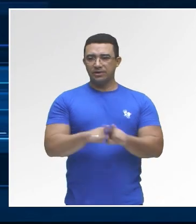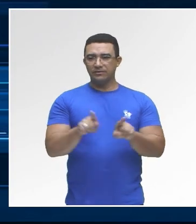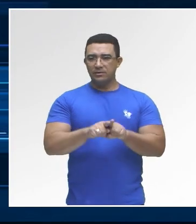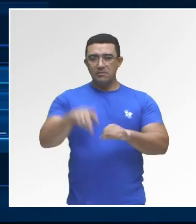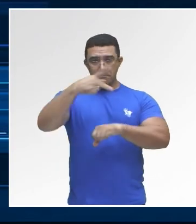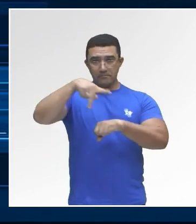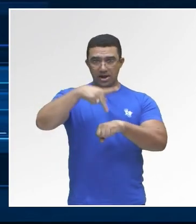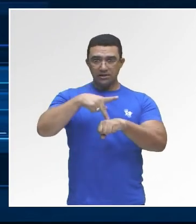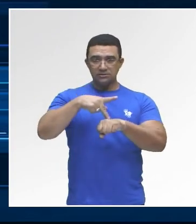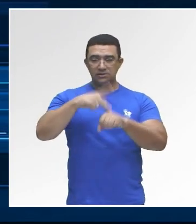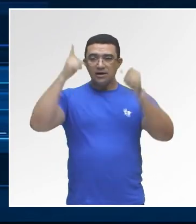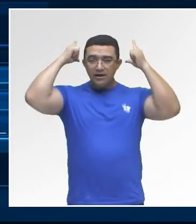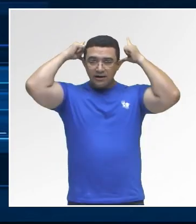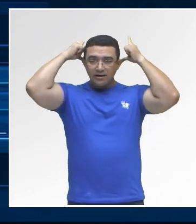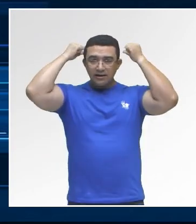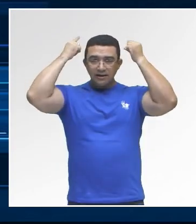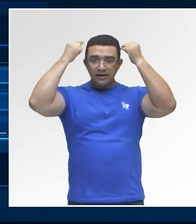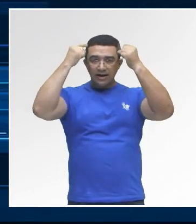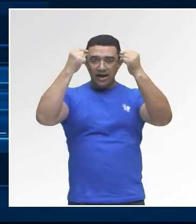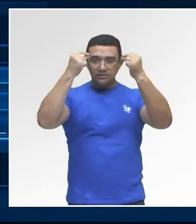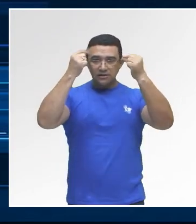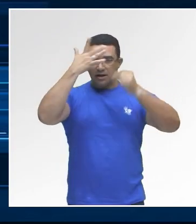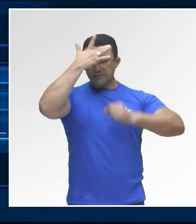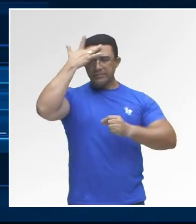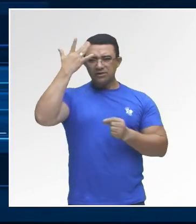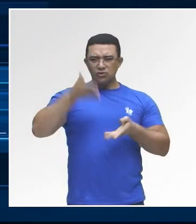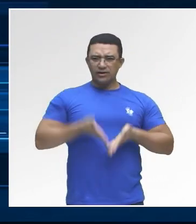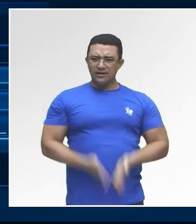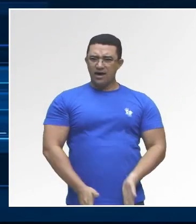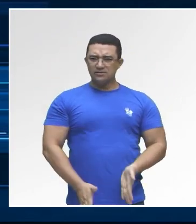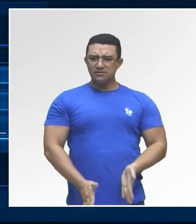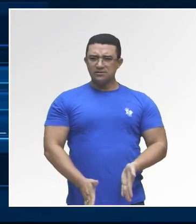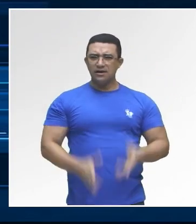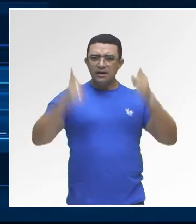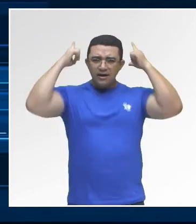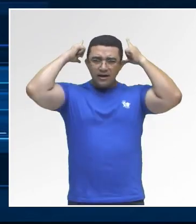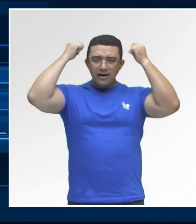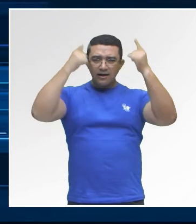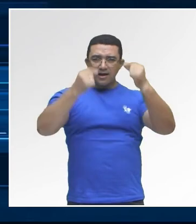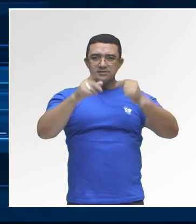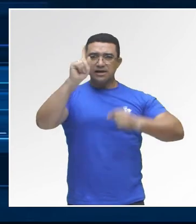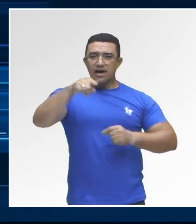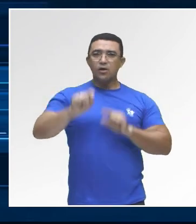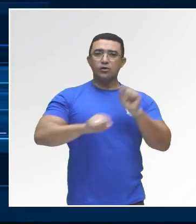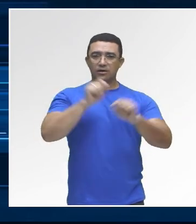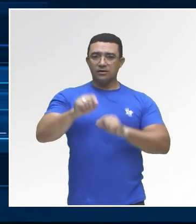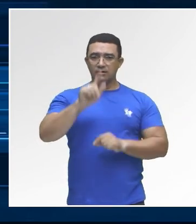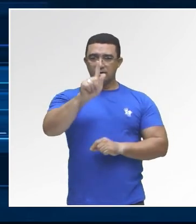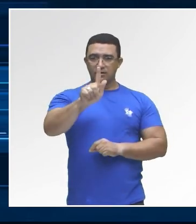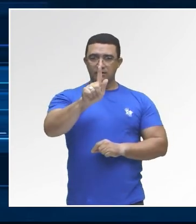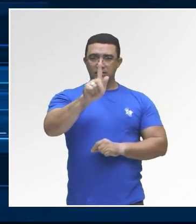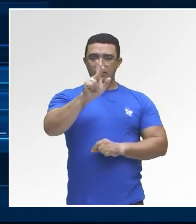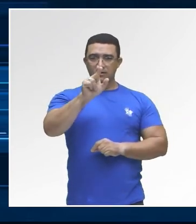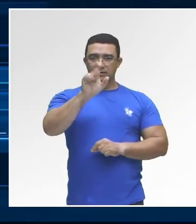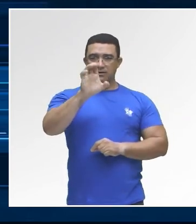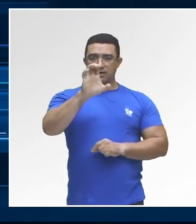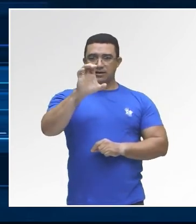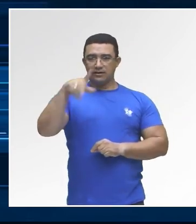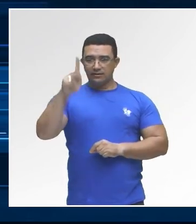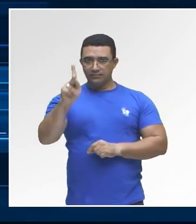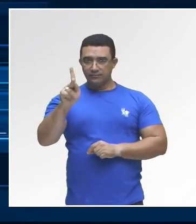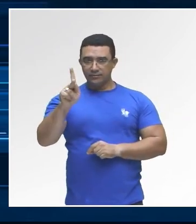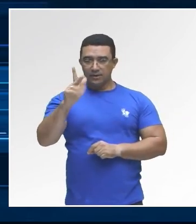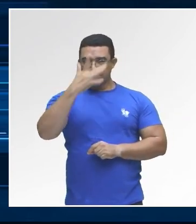Quem nasce na Grécia é Greek. Greek. Greek é grego ou grega,